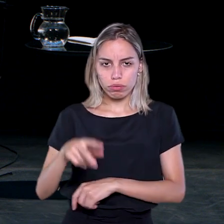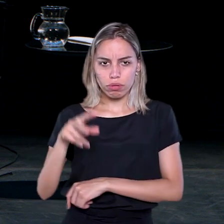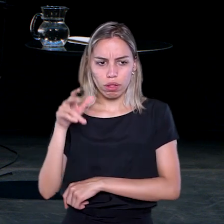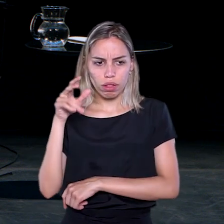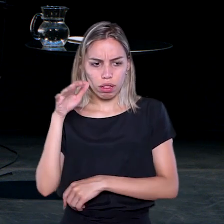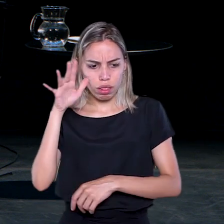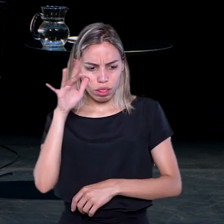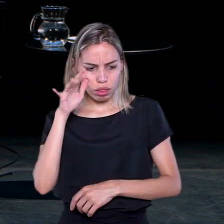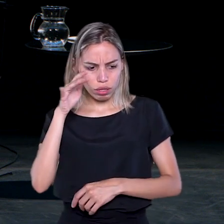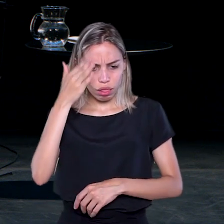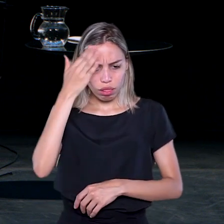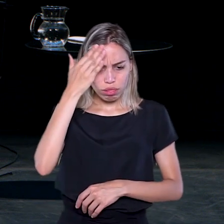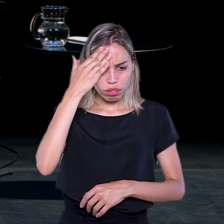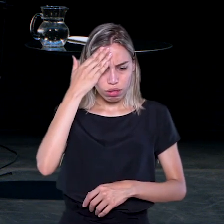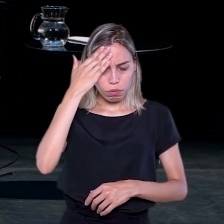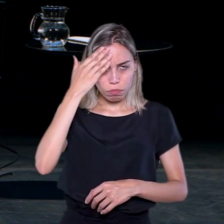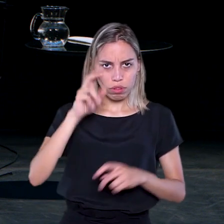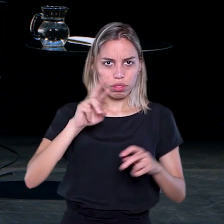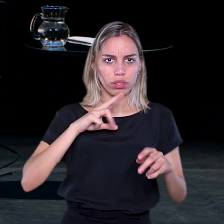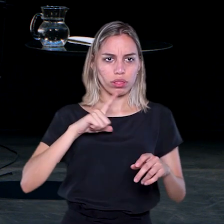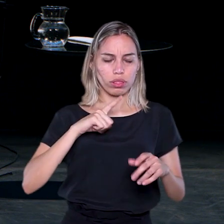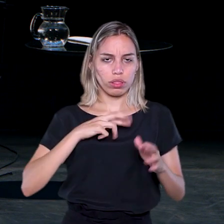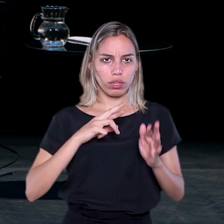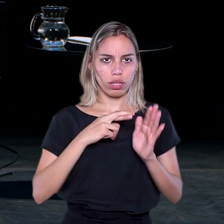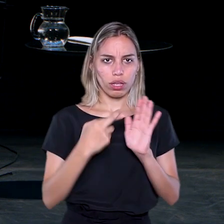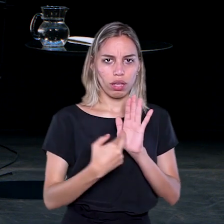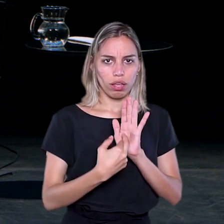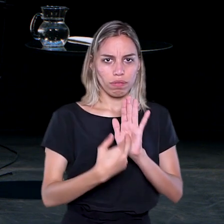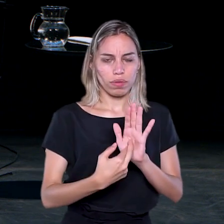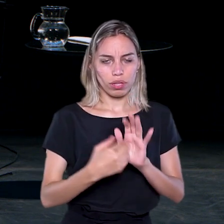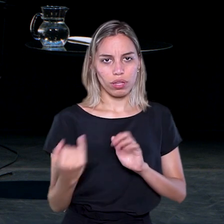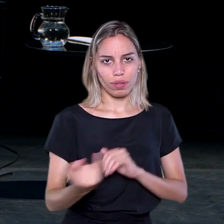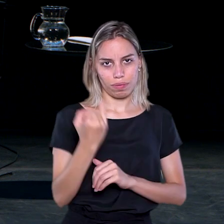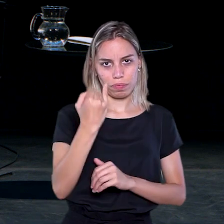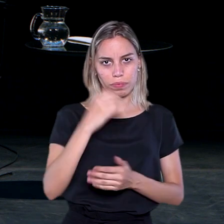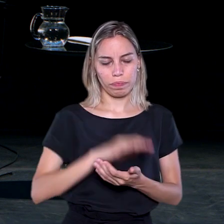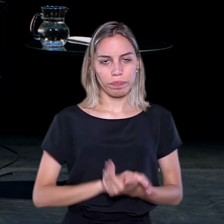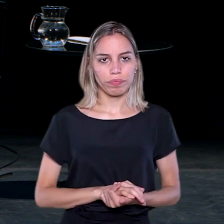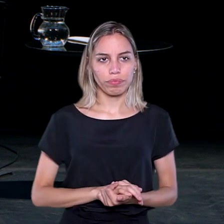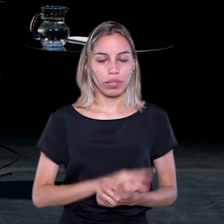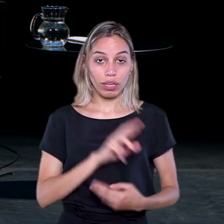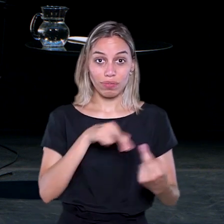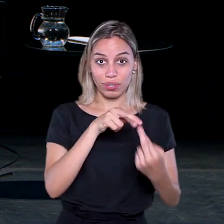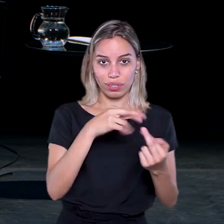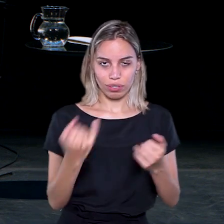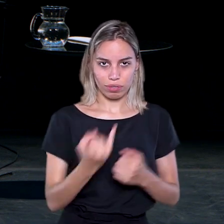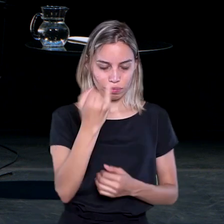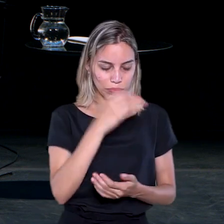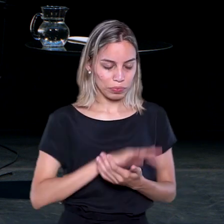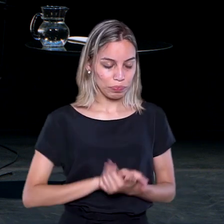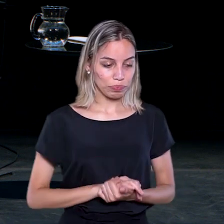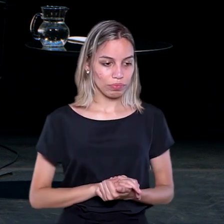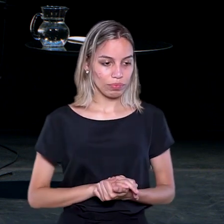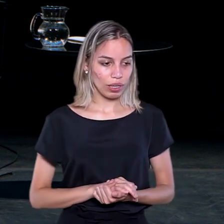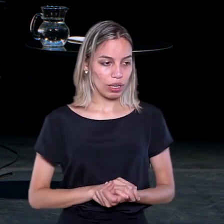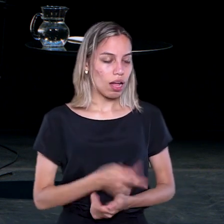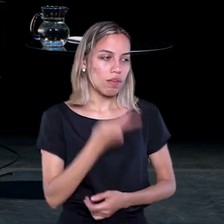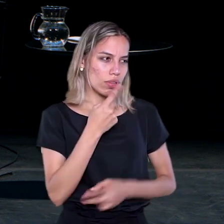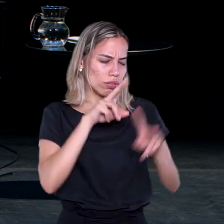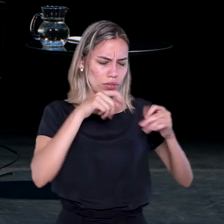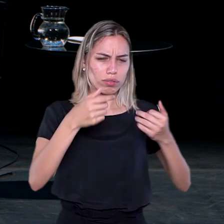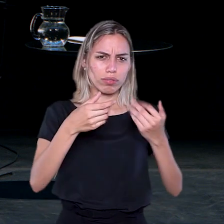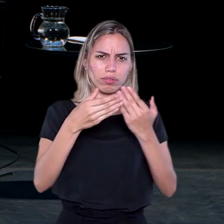aprofundar com referências importantes, né? E aí eu vou começar, Afonso, já entrando um pouquinho no livro, para, enfim, de